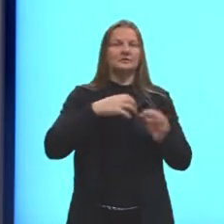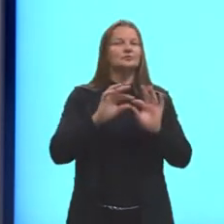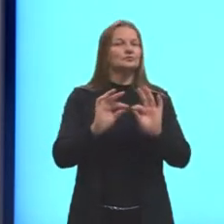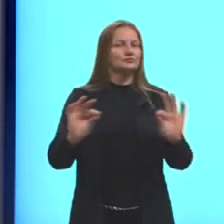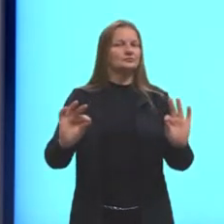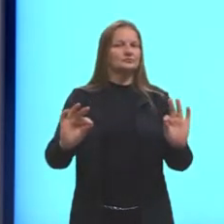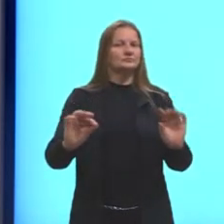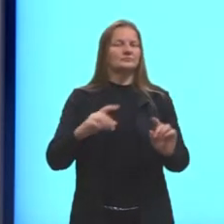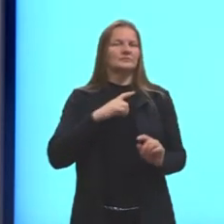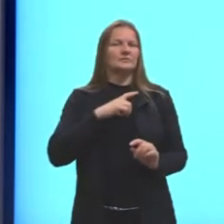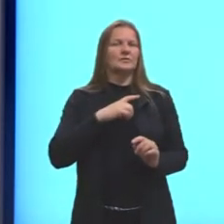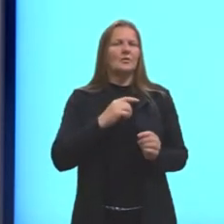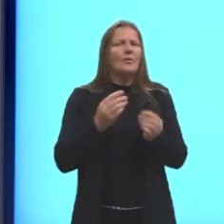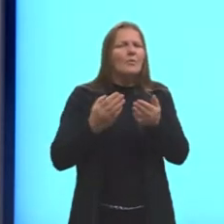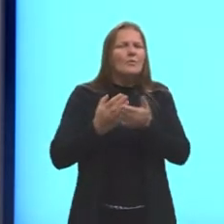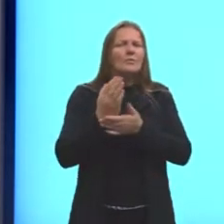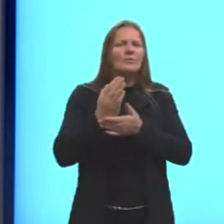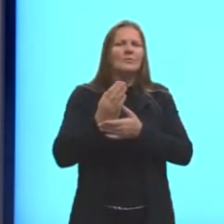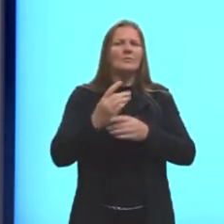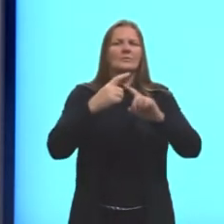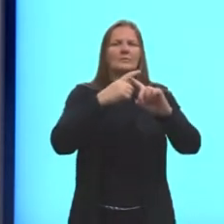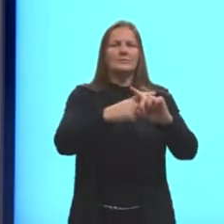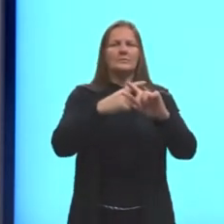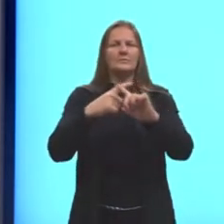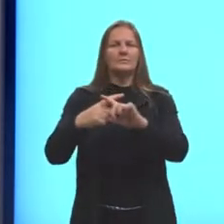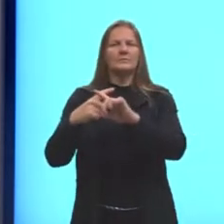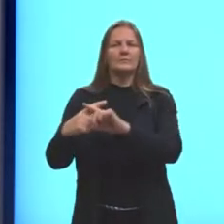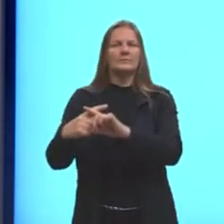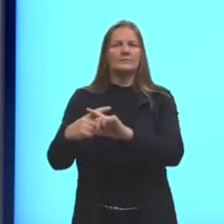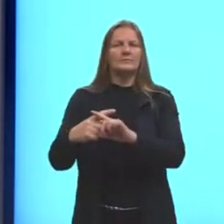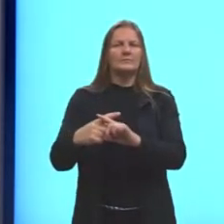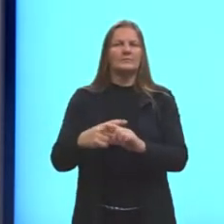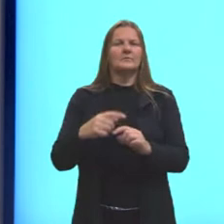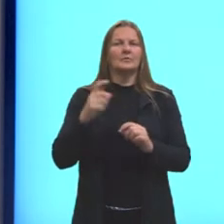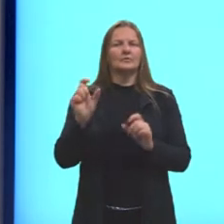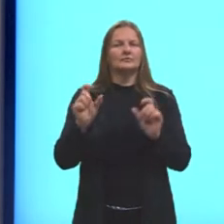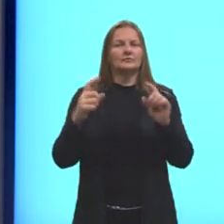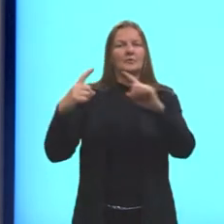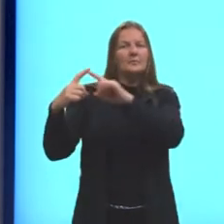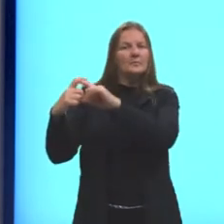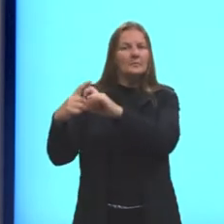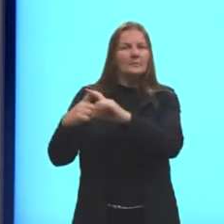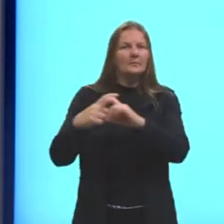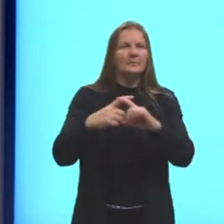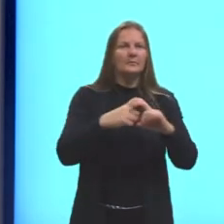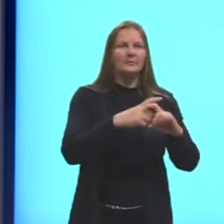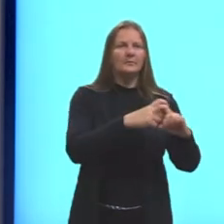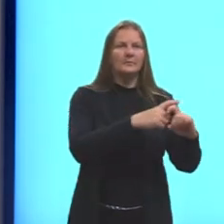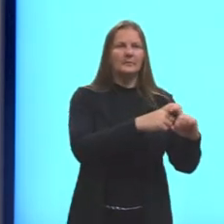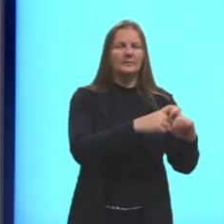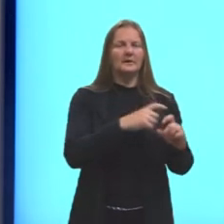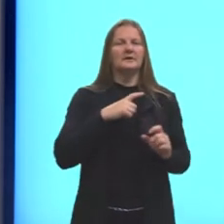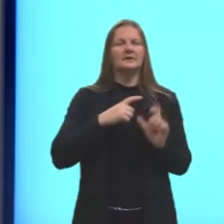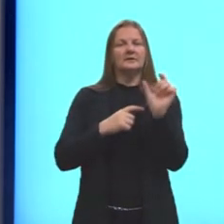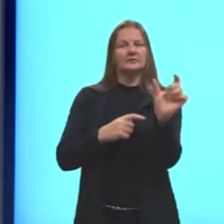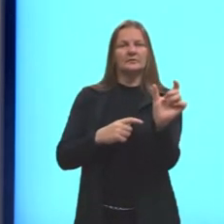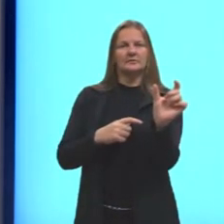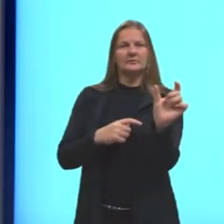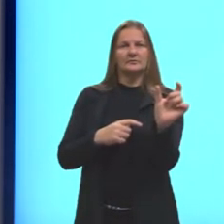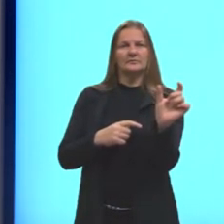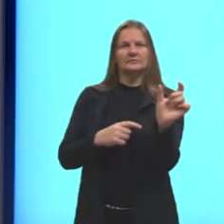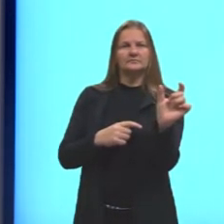simplificada através da multiplicação de outros polinômios Eu tenho aquele termo